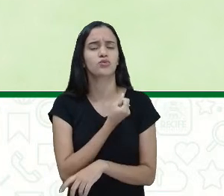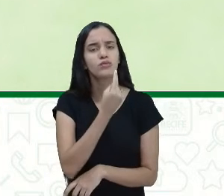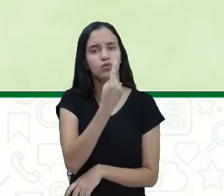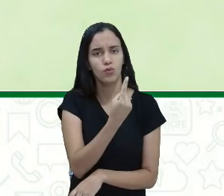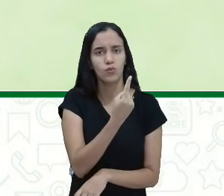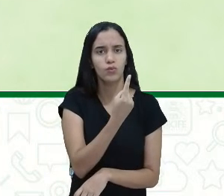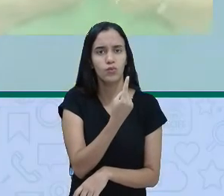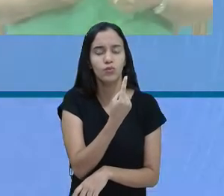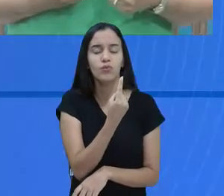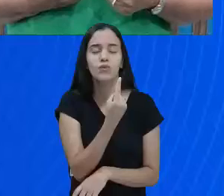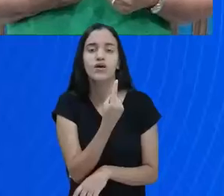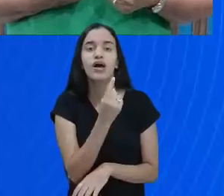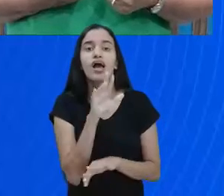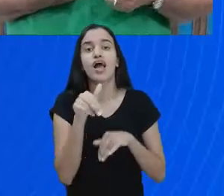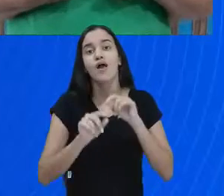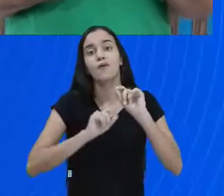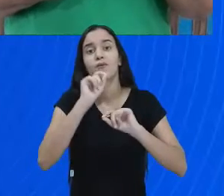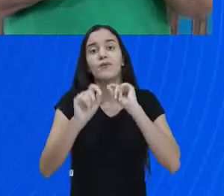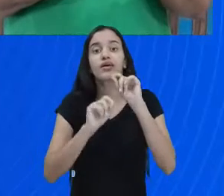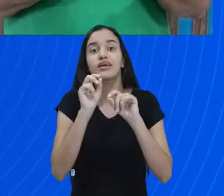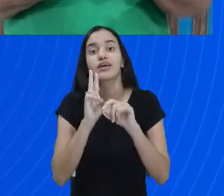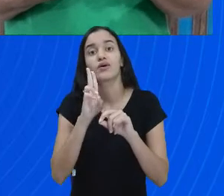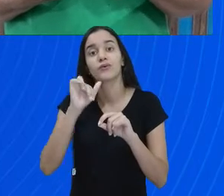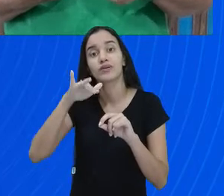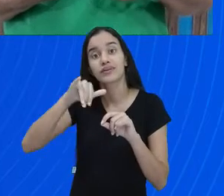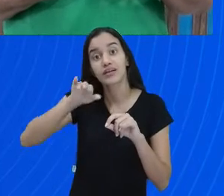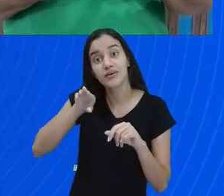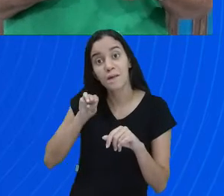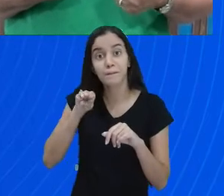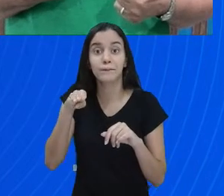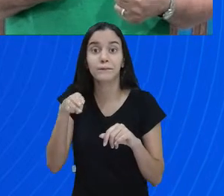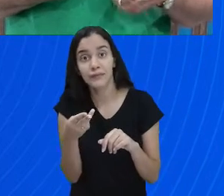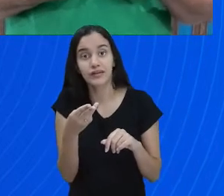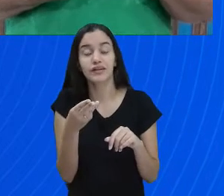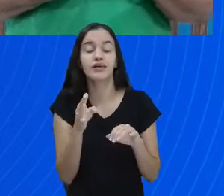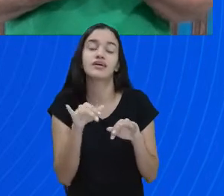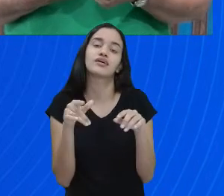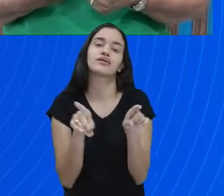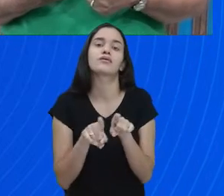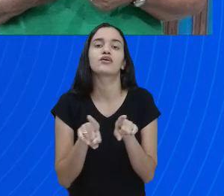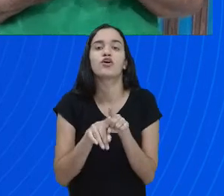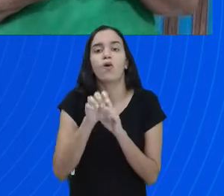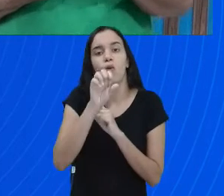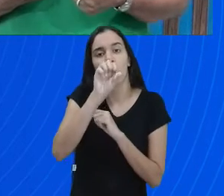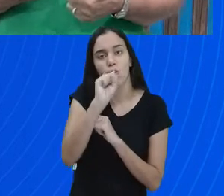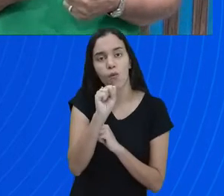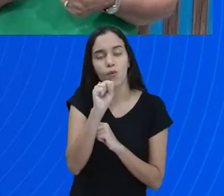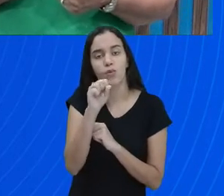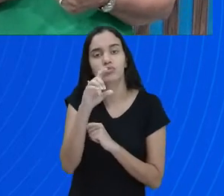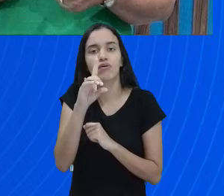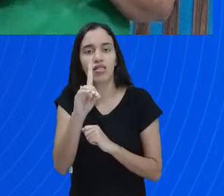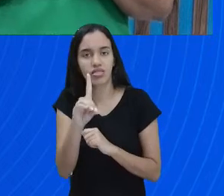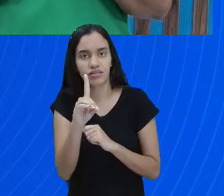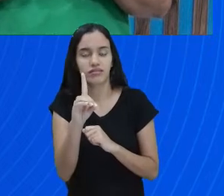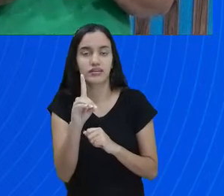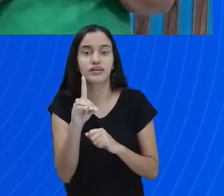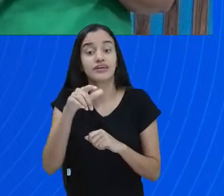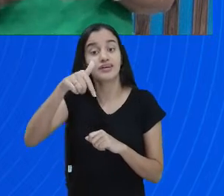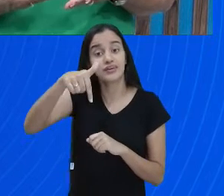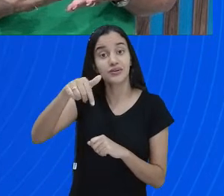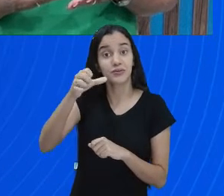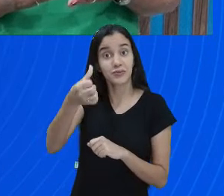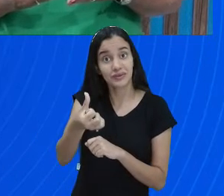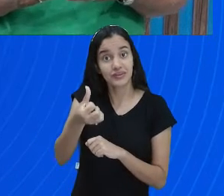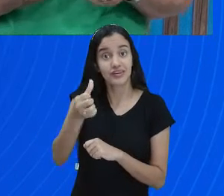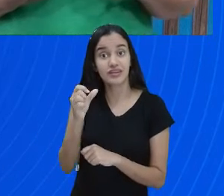a unidade de milhar, né? O 9 é a centena, o 8 a dezena, né? E o 6